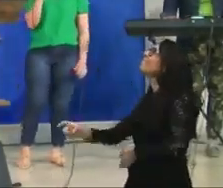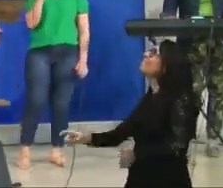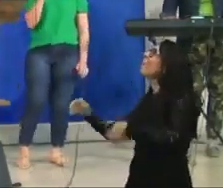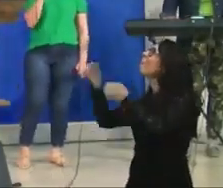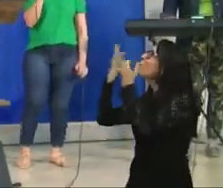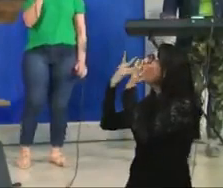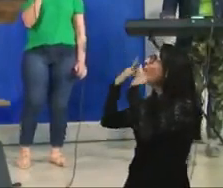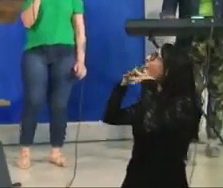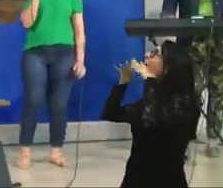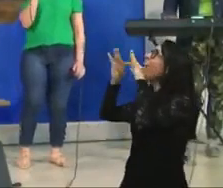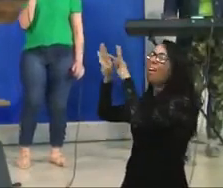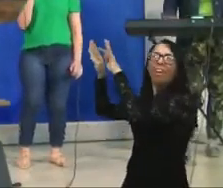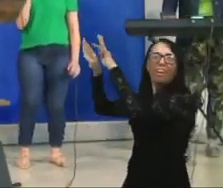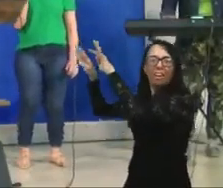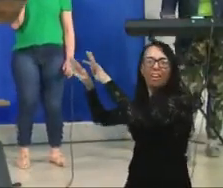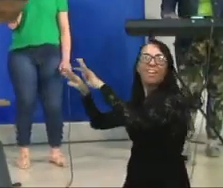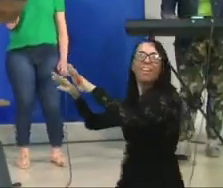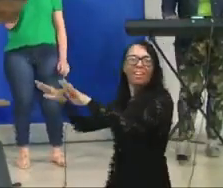Pai.